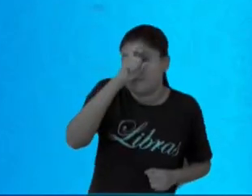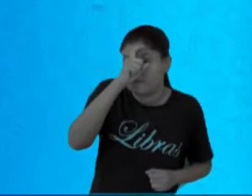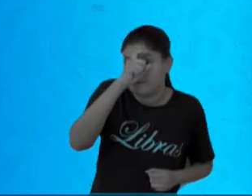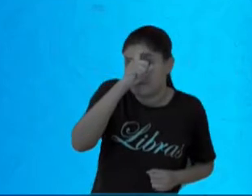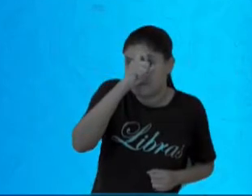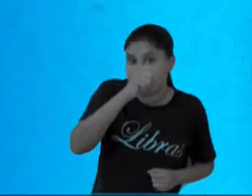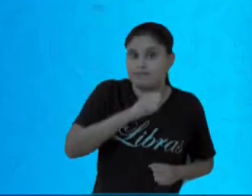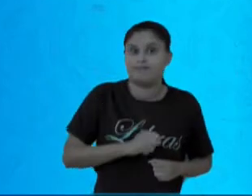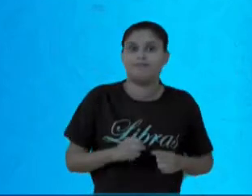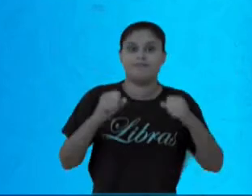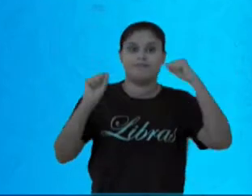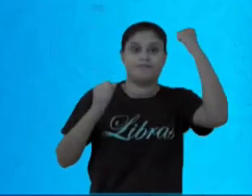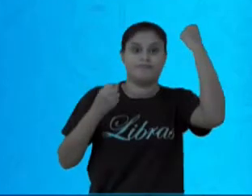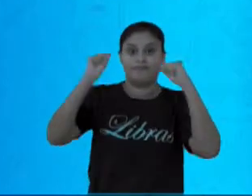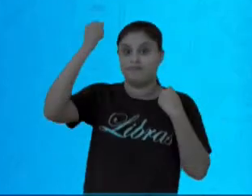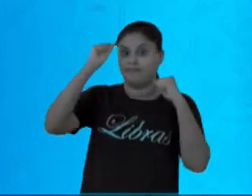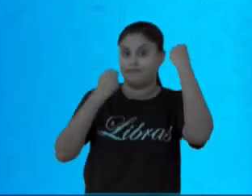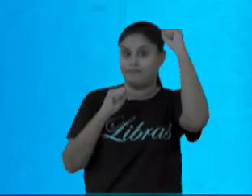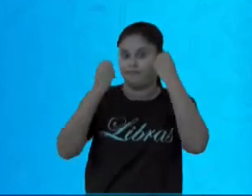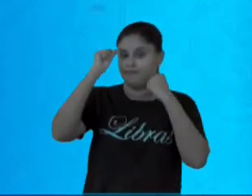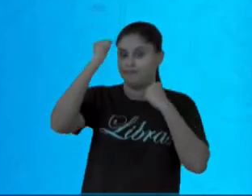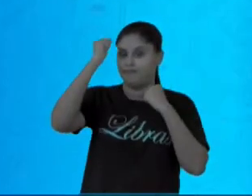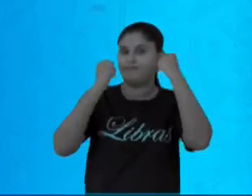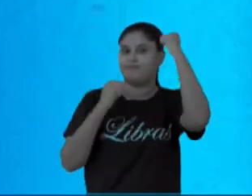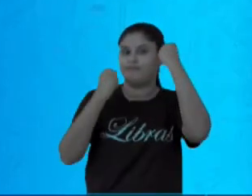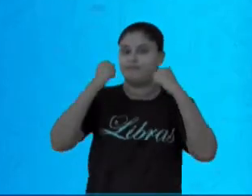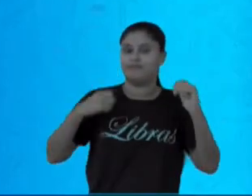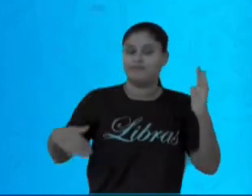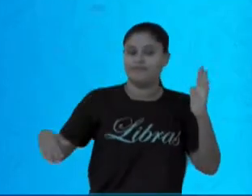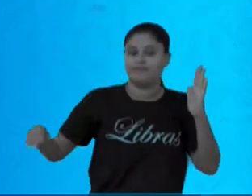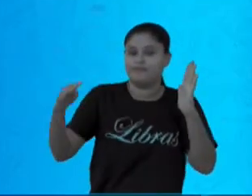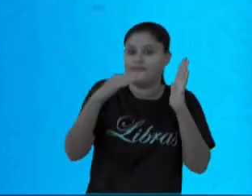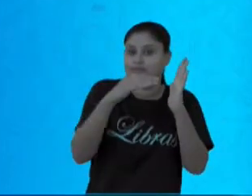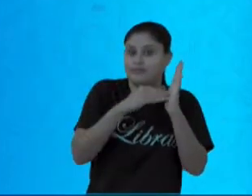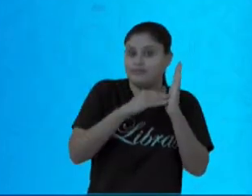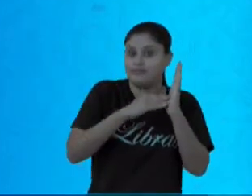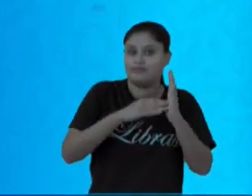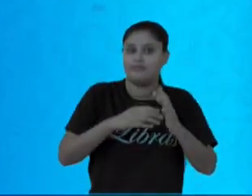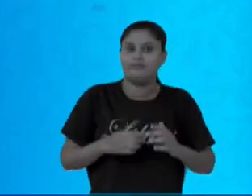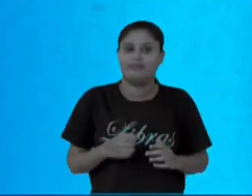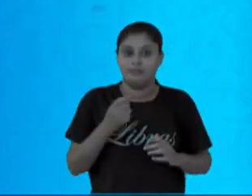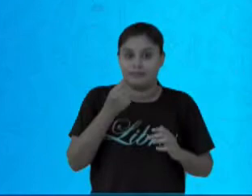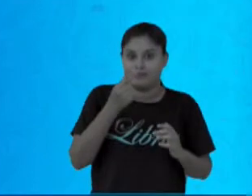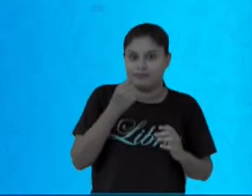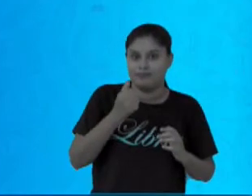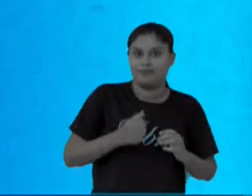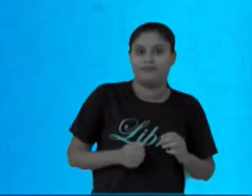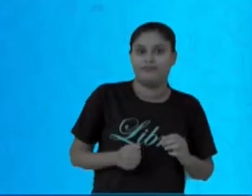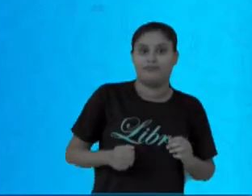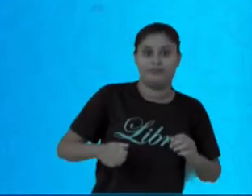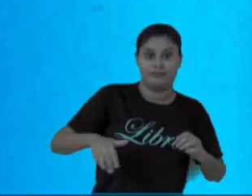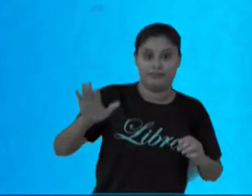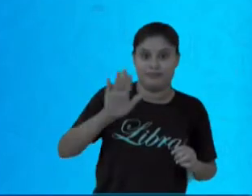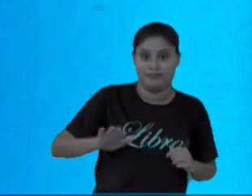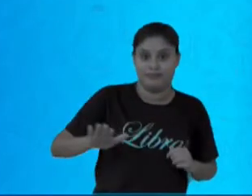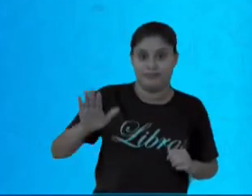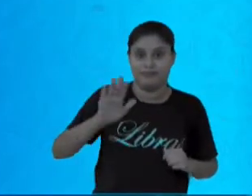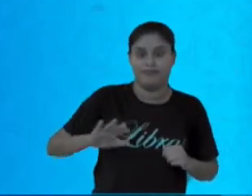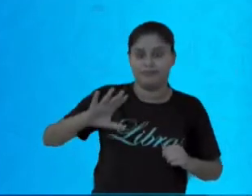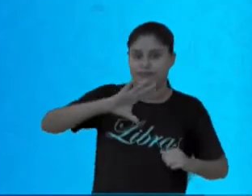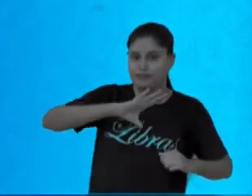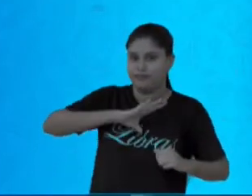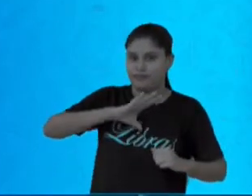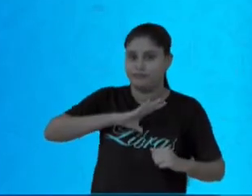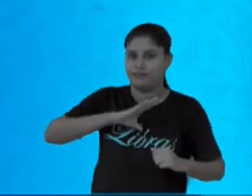hospitais, fábricas, indústria. Isso tudo movimenta o quê? O comércio na zona urbana. Mas